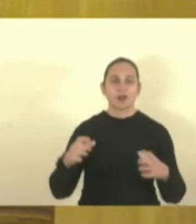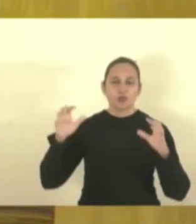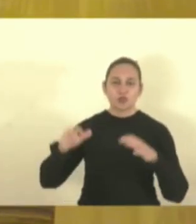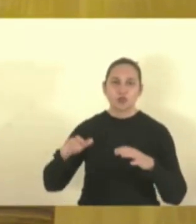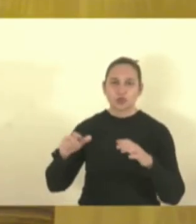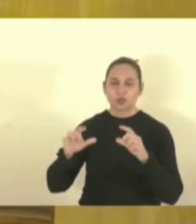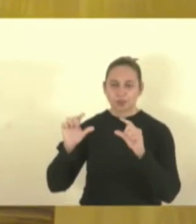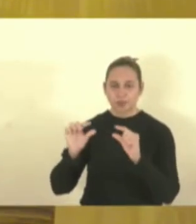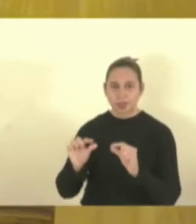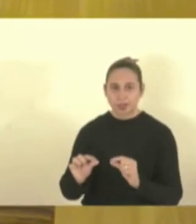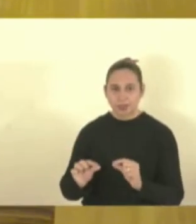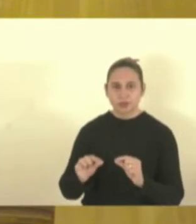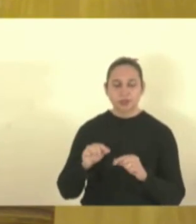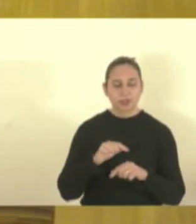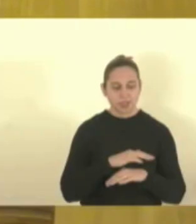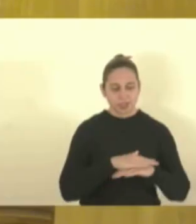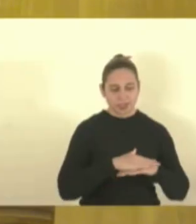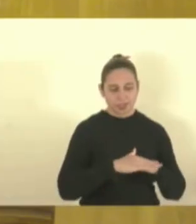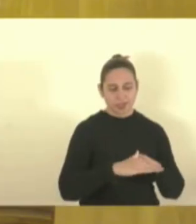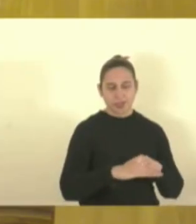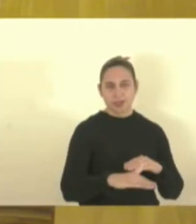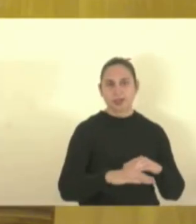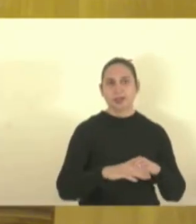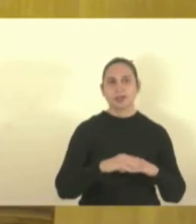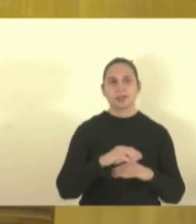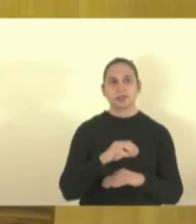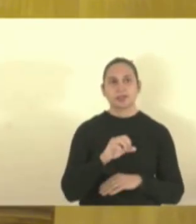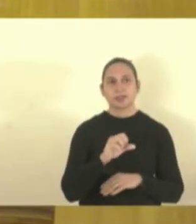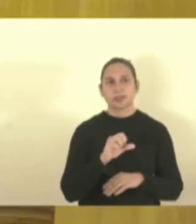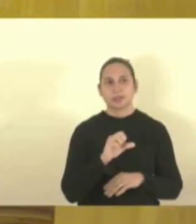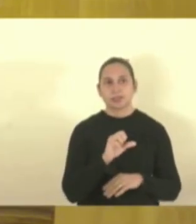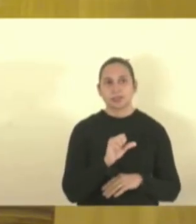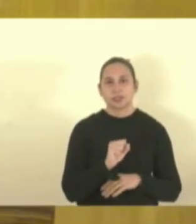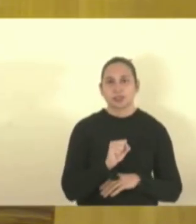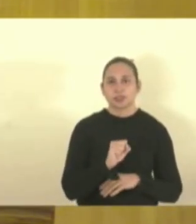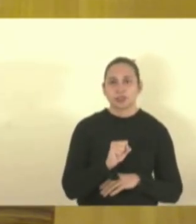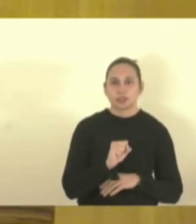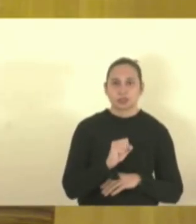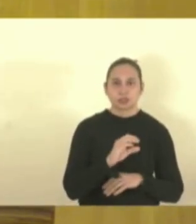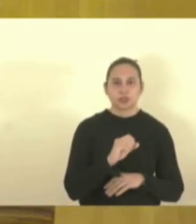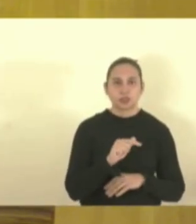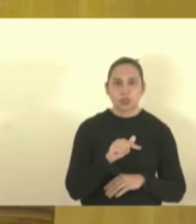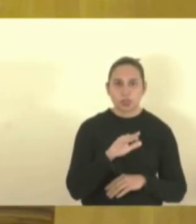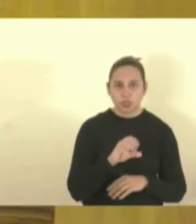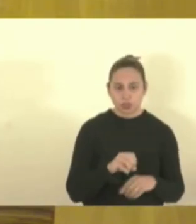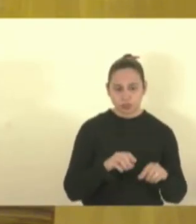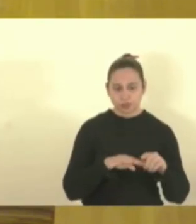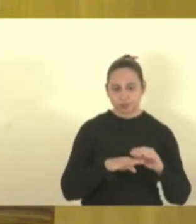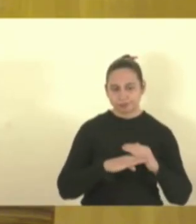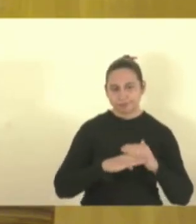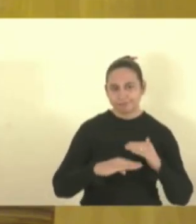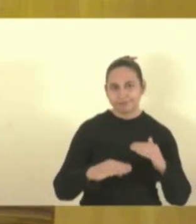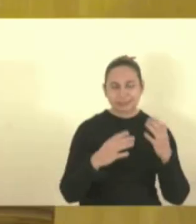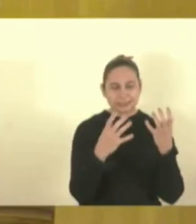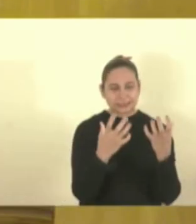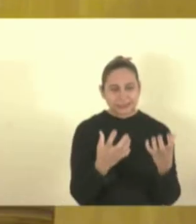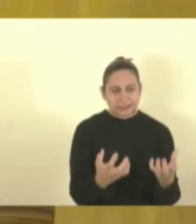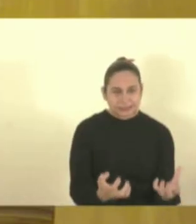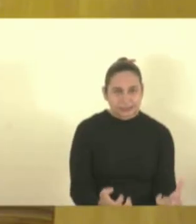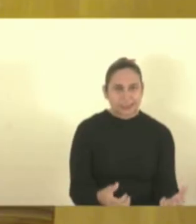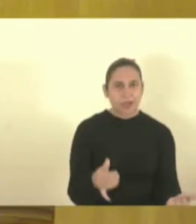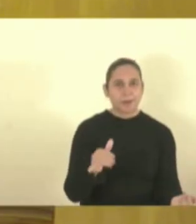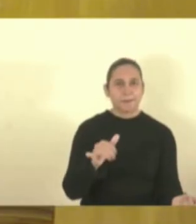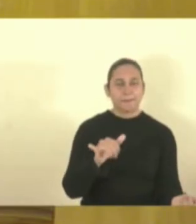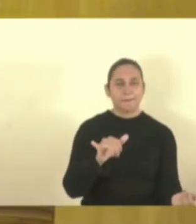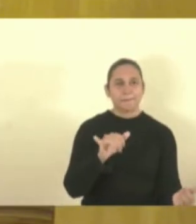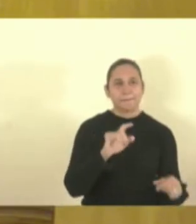esses solos hidromórficos dessa região de alagados acaba ficando muito seco, com muita matéria orgânica, e